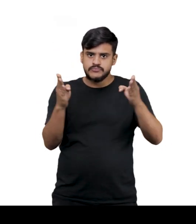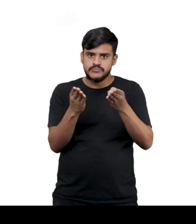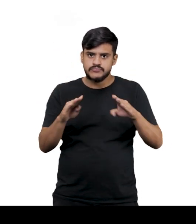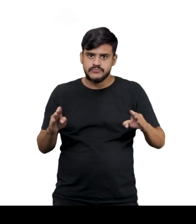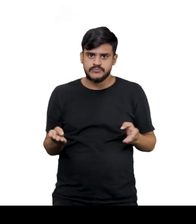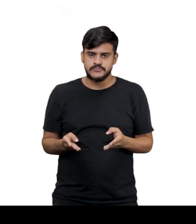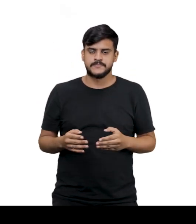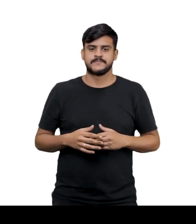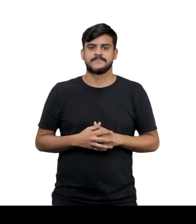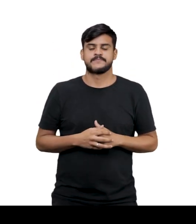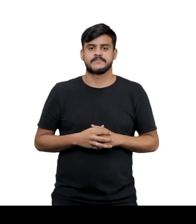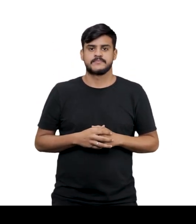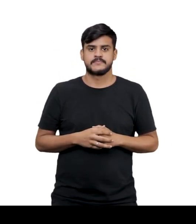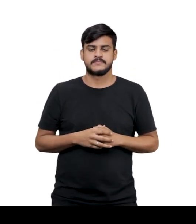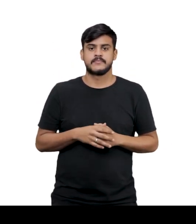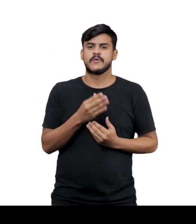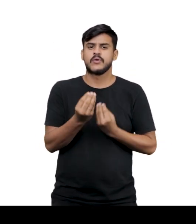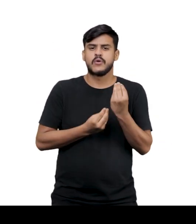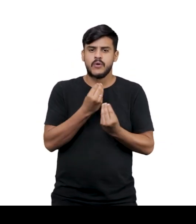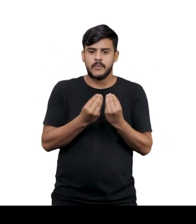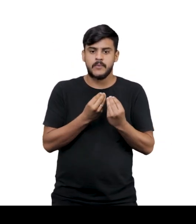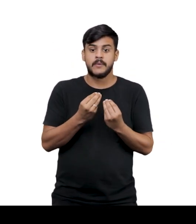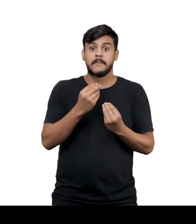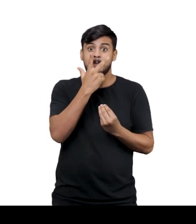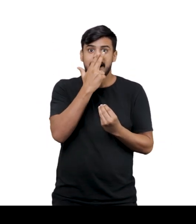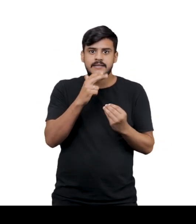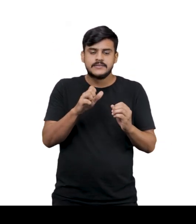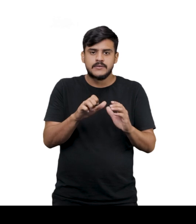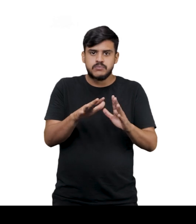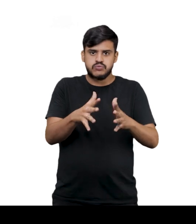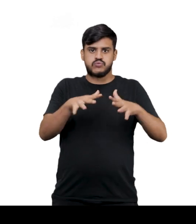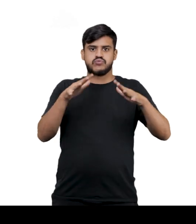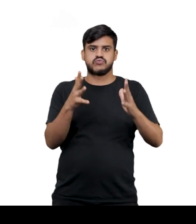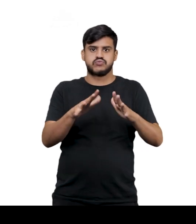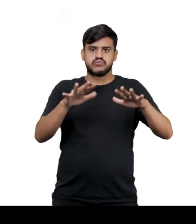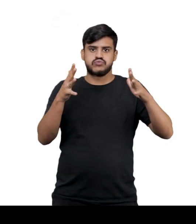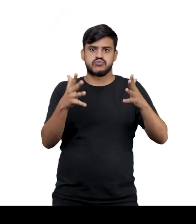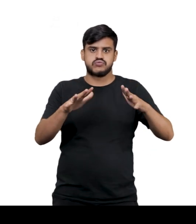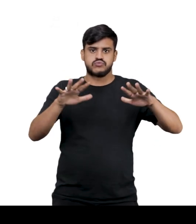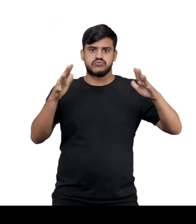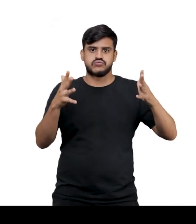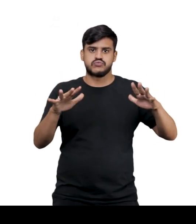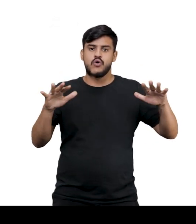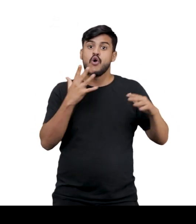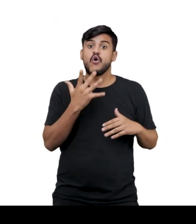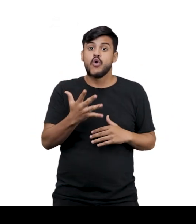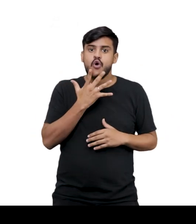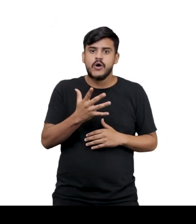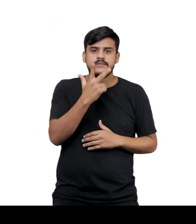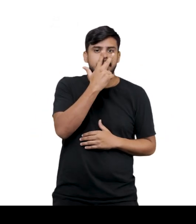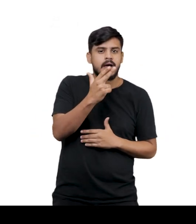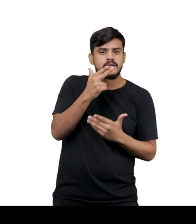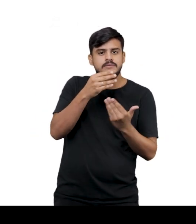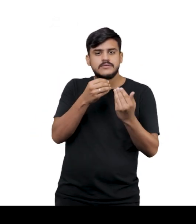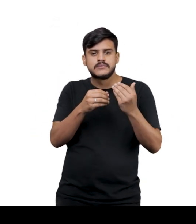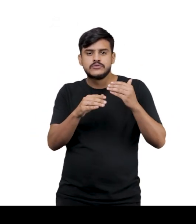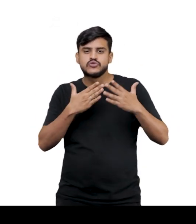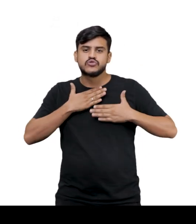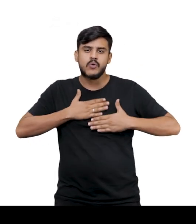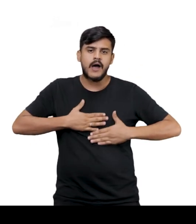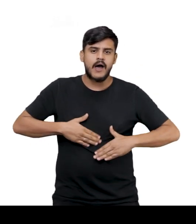mosaico multicolorido. O resultado é uma composição pulsante, em que as cores parecem